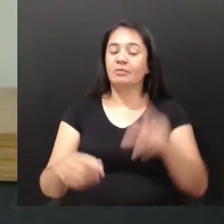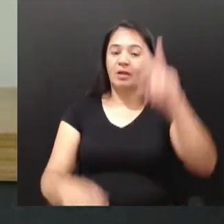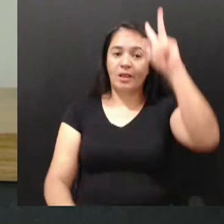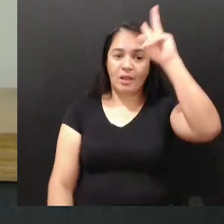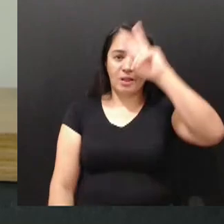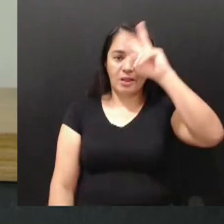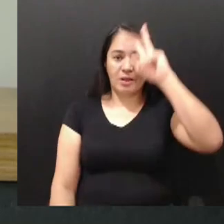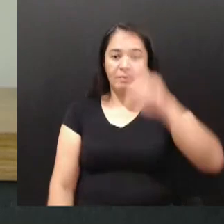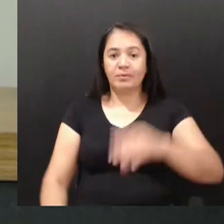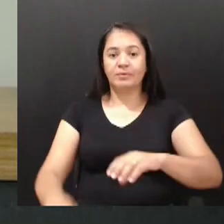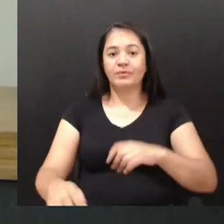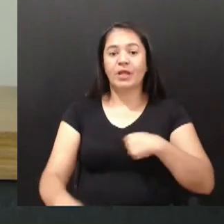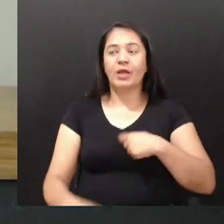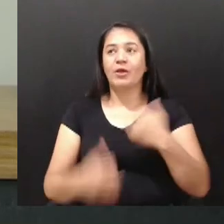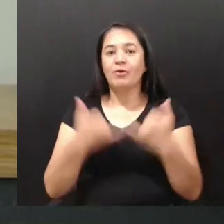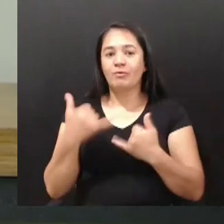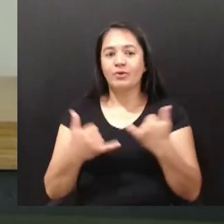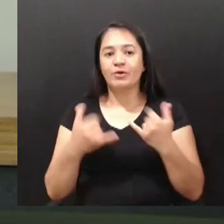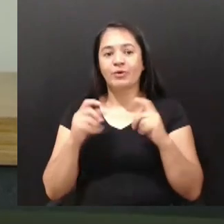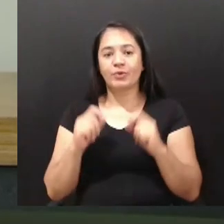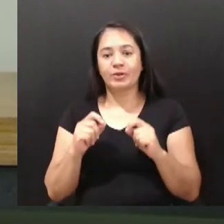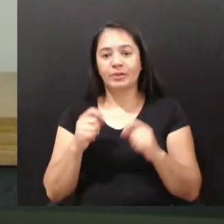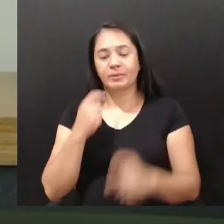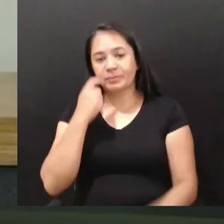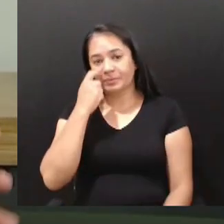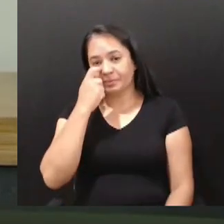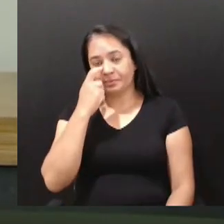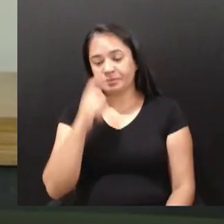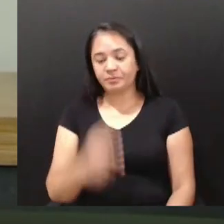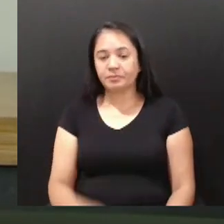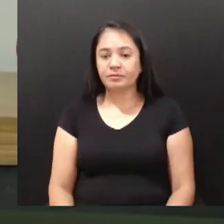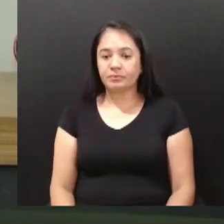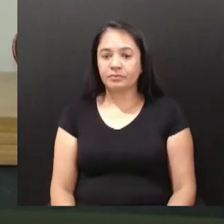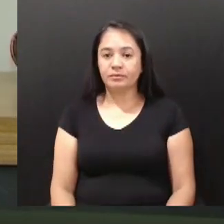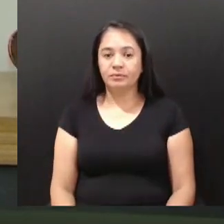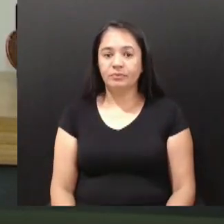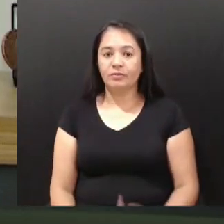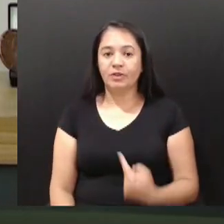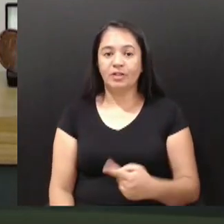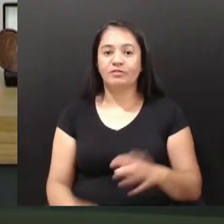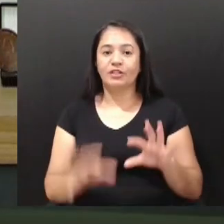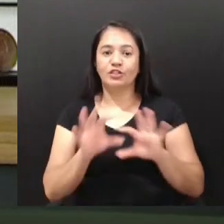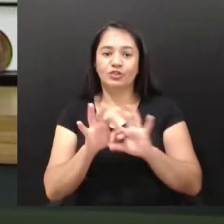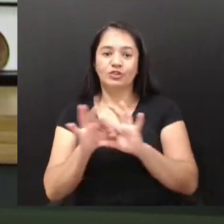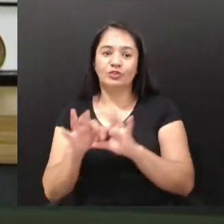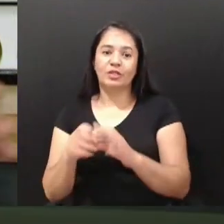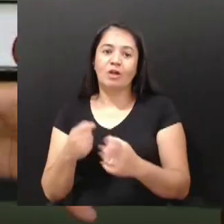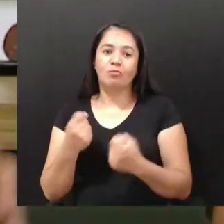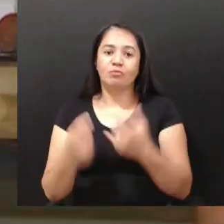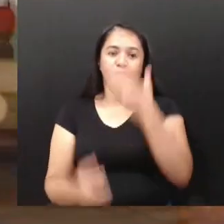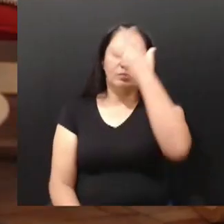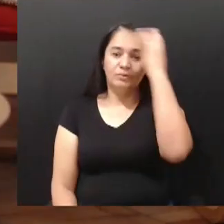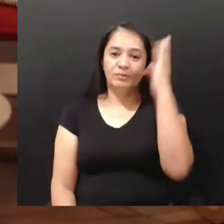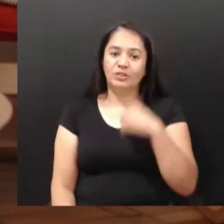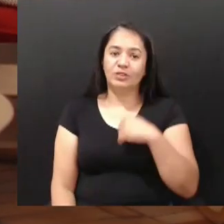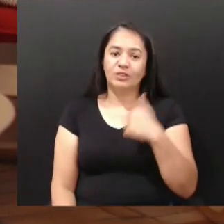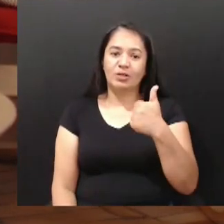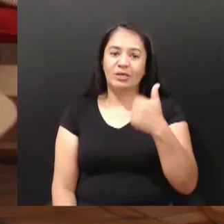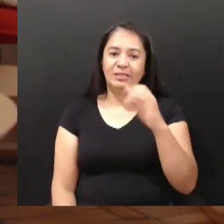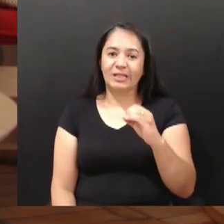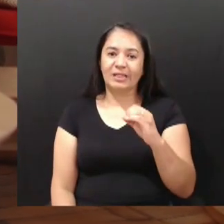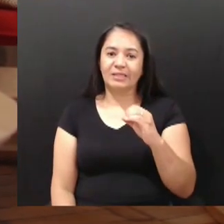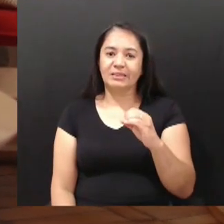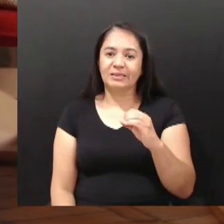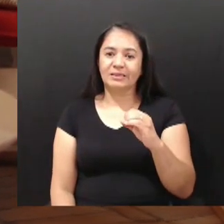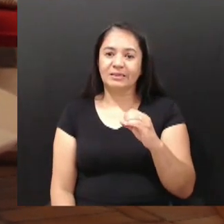muito, né, que a gente vem de um contexto que alguns brasileiros pensam, eu ganho 10, tenho 10 de limite, logo eu